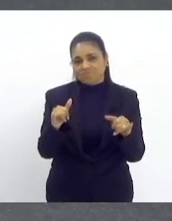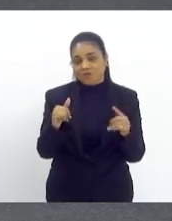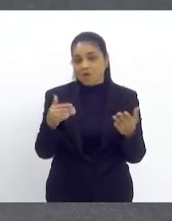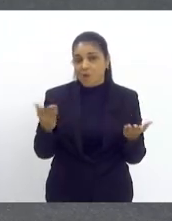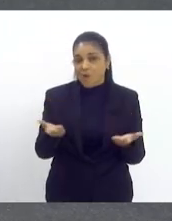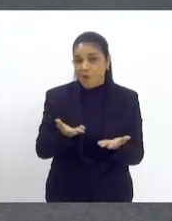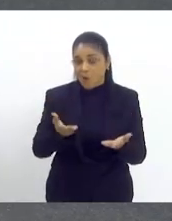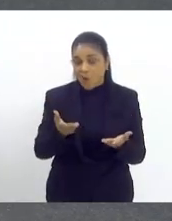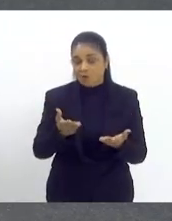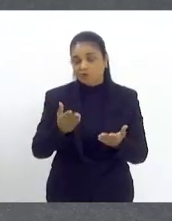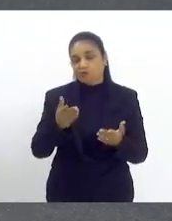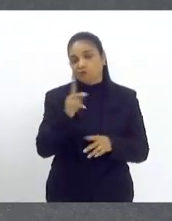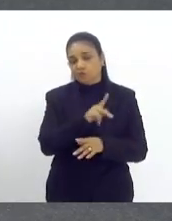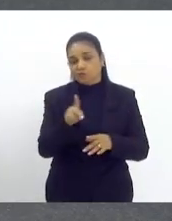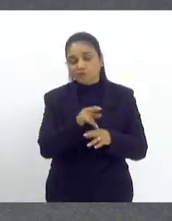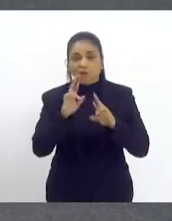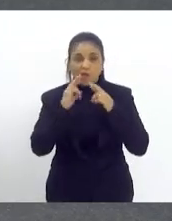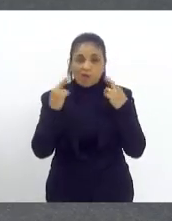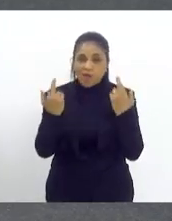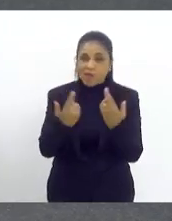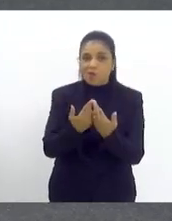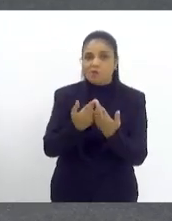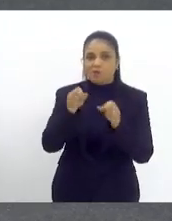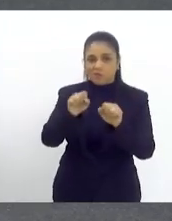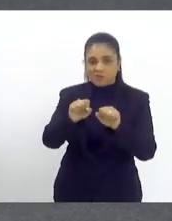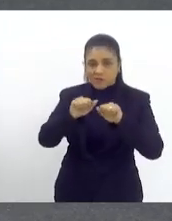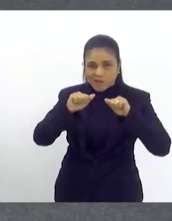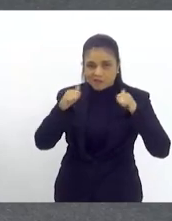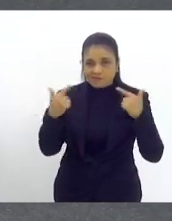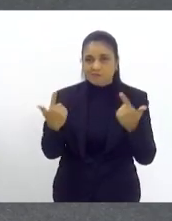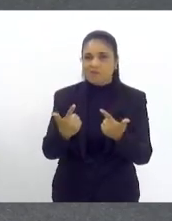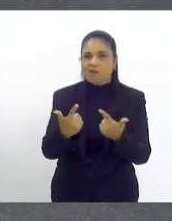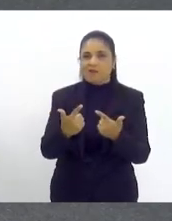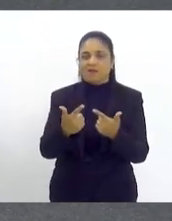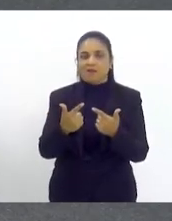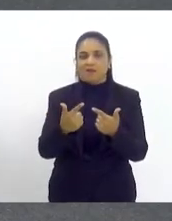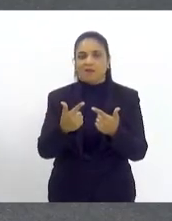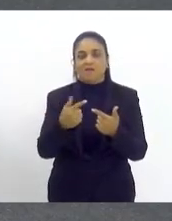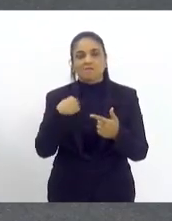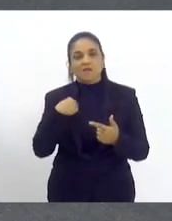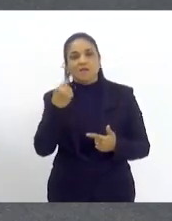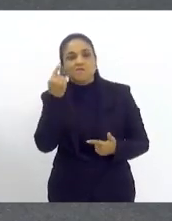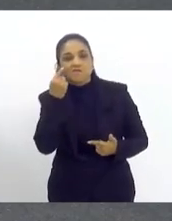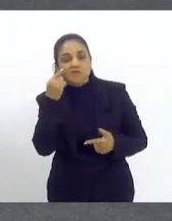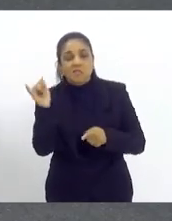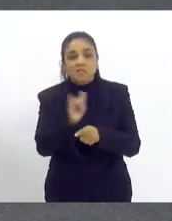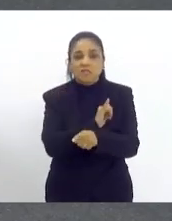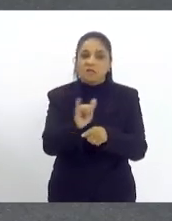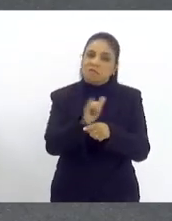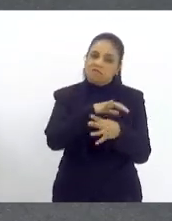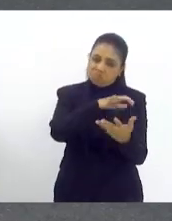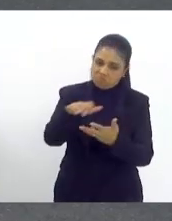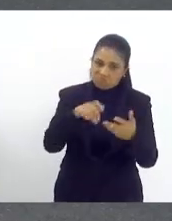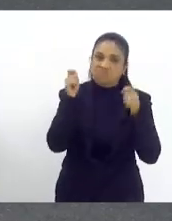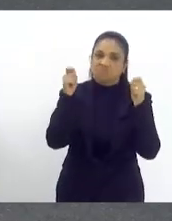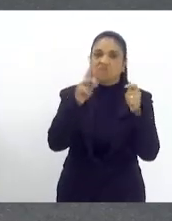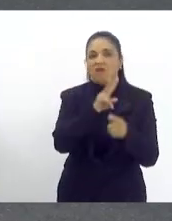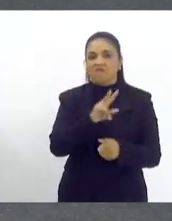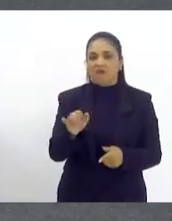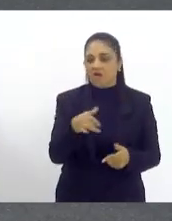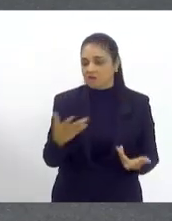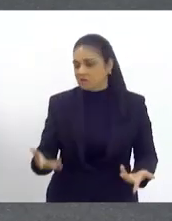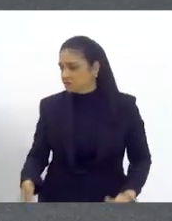categoria se reunirem em Assembleia está tirando os rumos do que fazer e provavelmente terá uma greve e eu vou falar disso